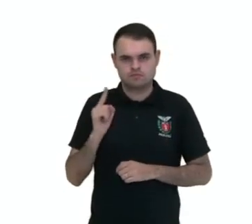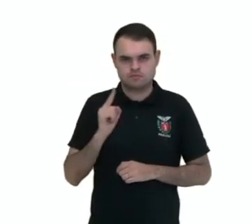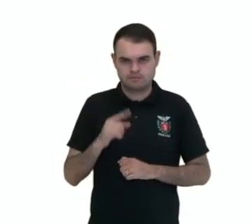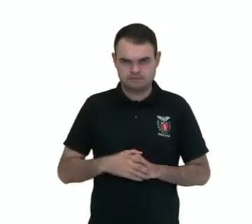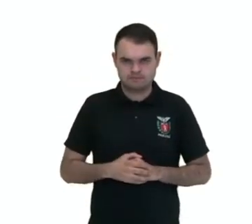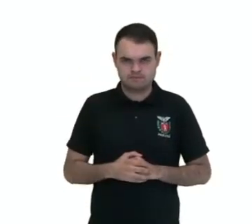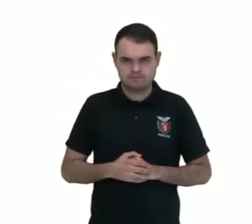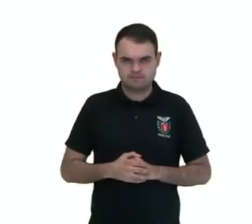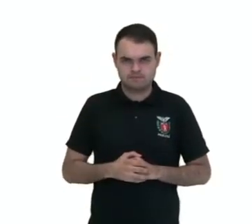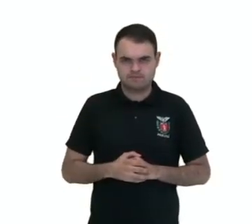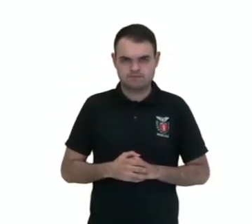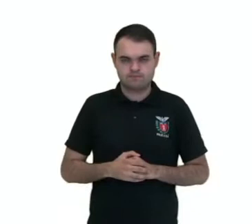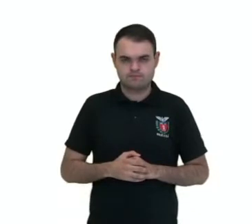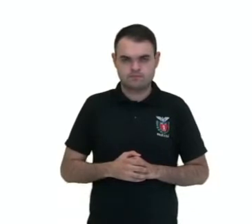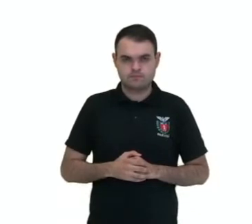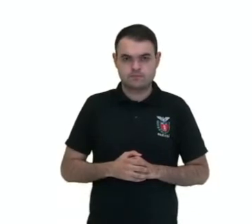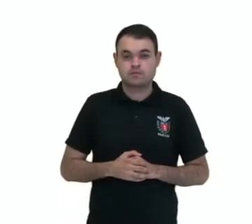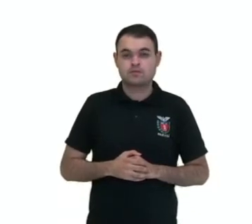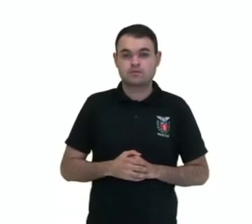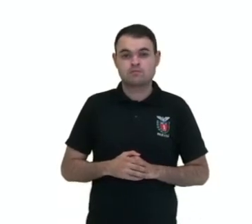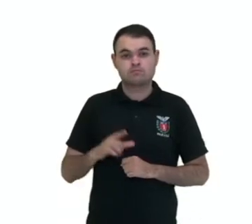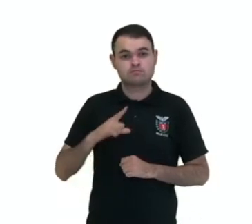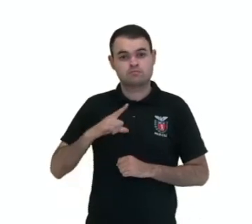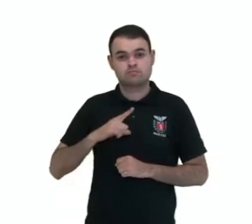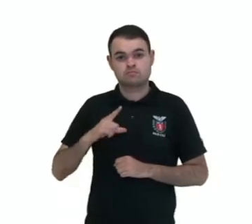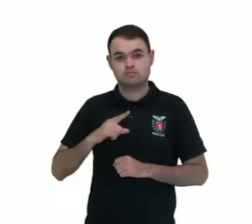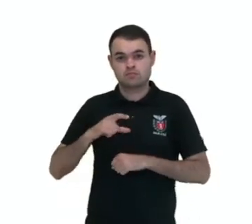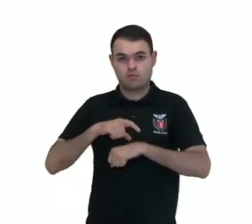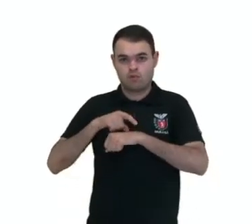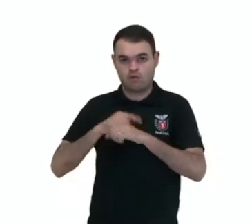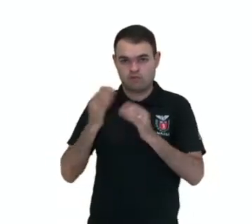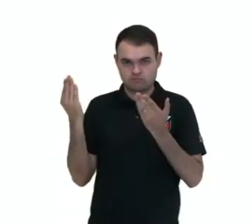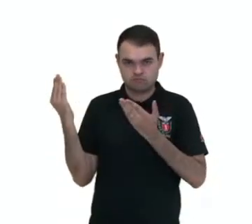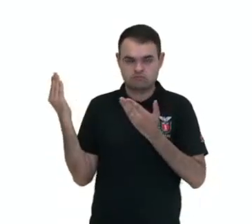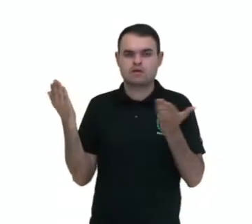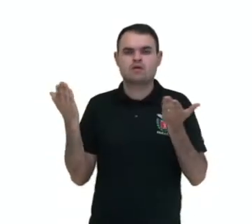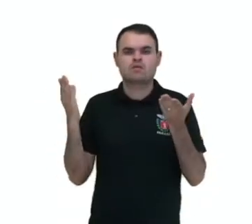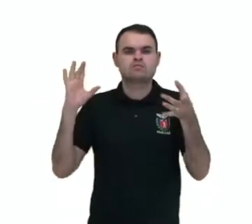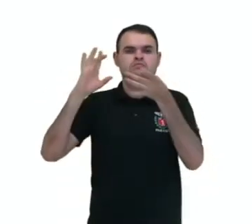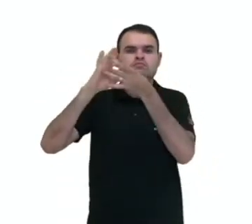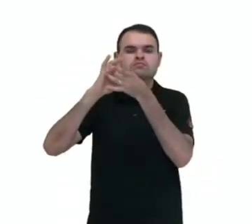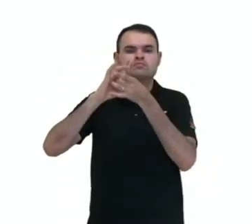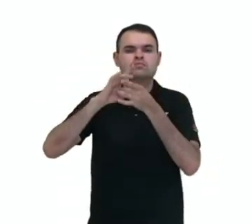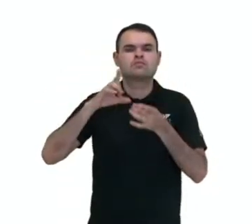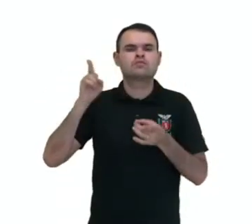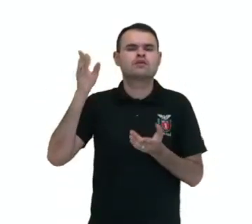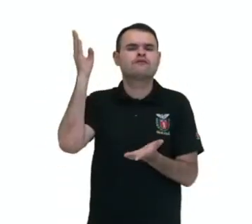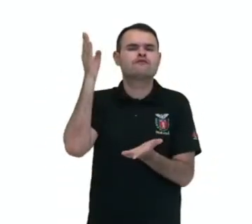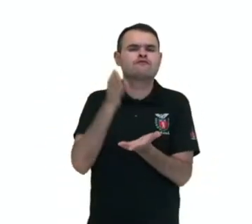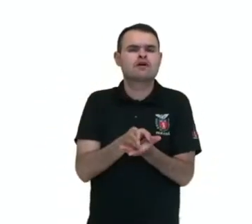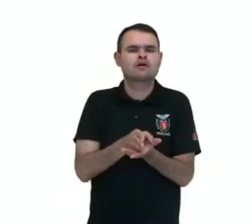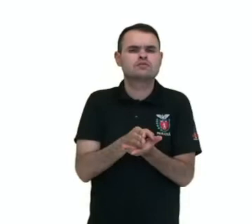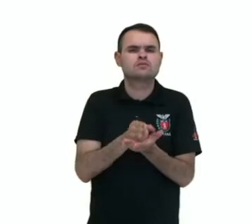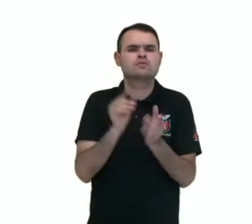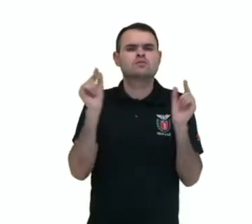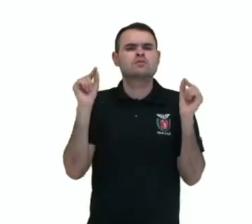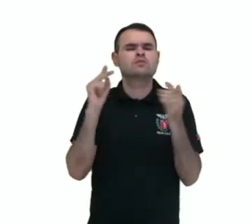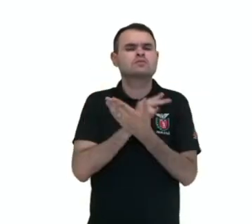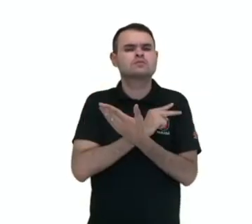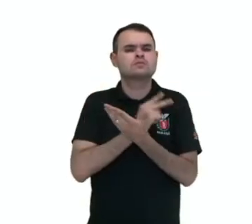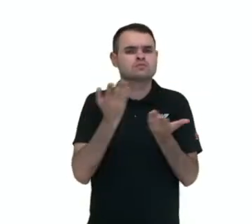abril de 2018, 21h44. E aí, pessoal, que fato originou essa